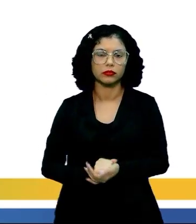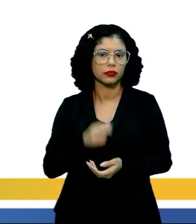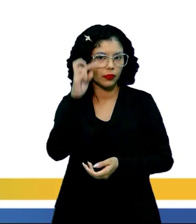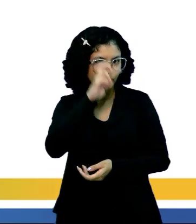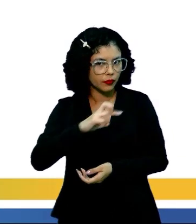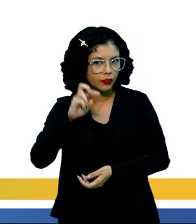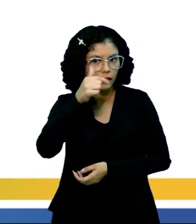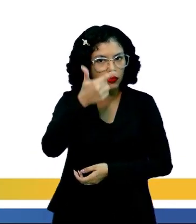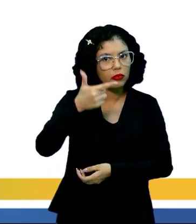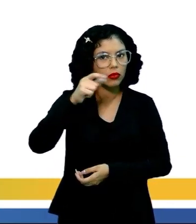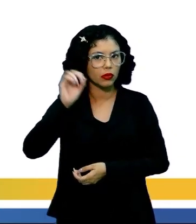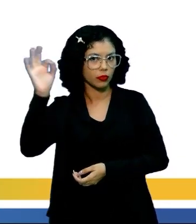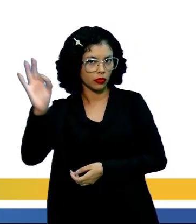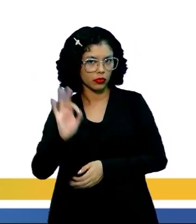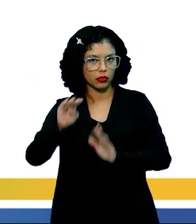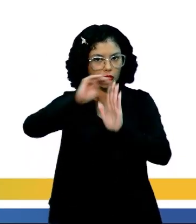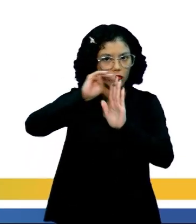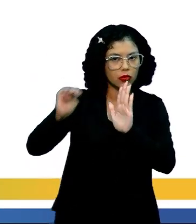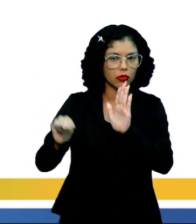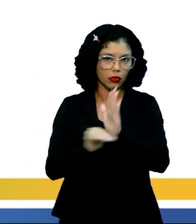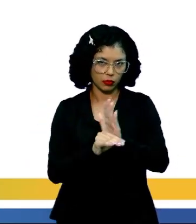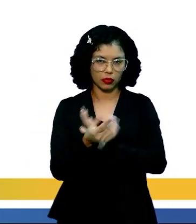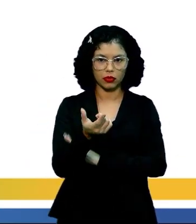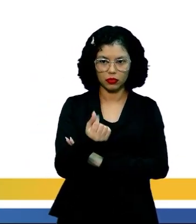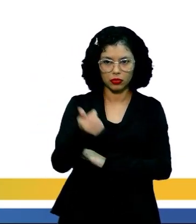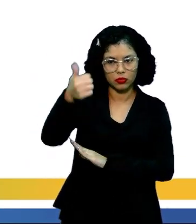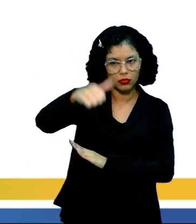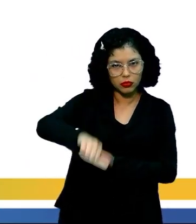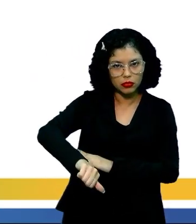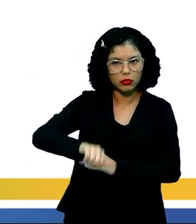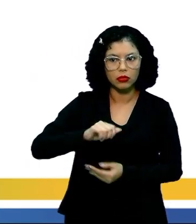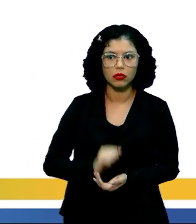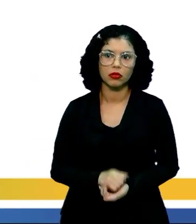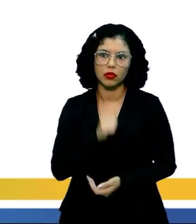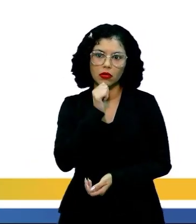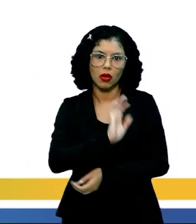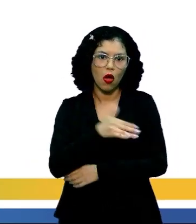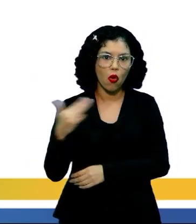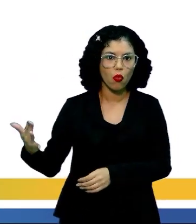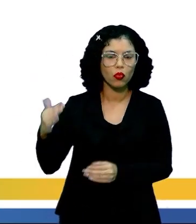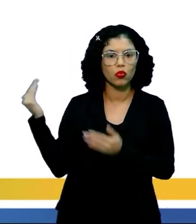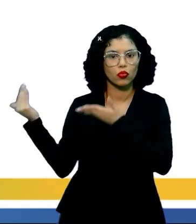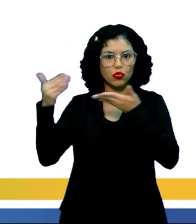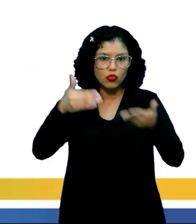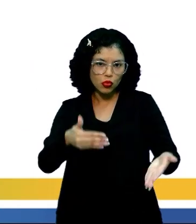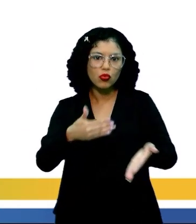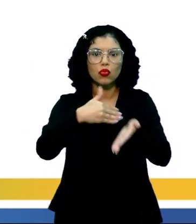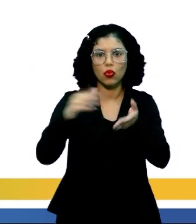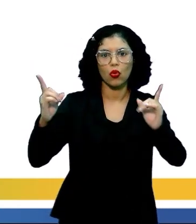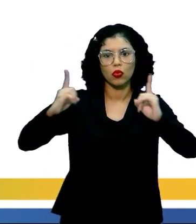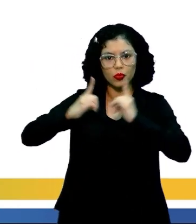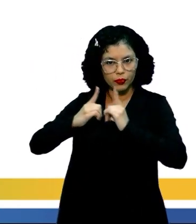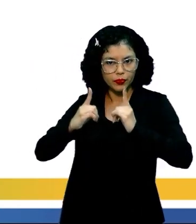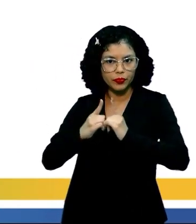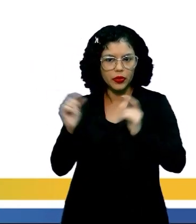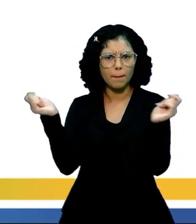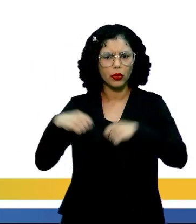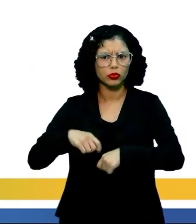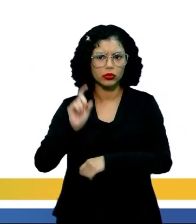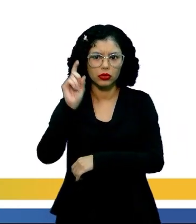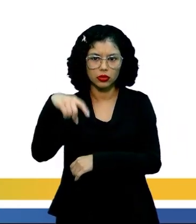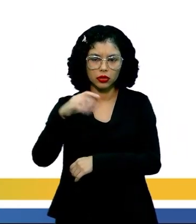bem, 20% abaixo do preço original. Quando chegam ao caixa, os clientes que possuem o